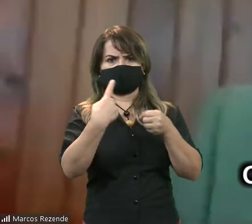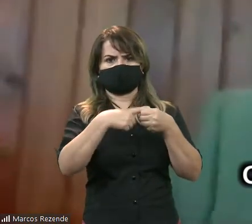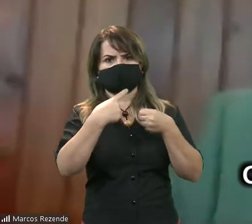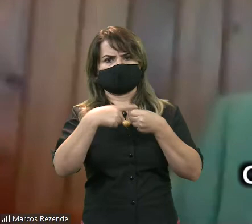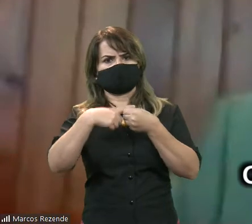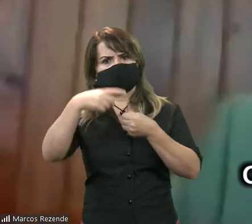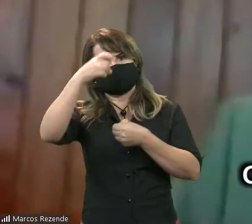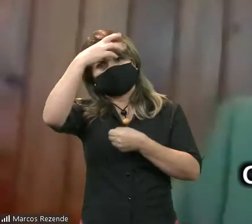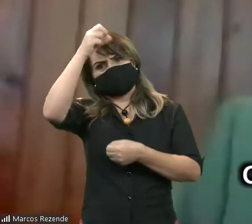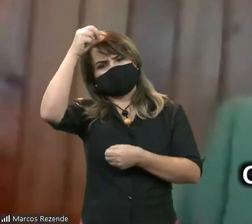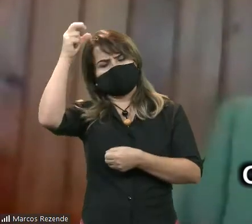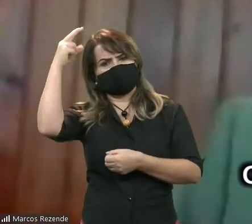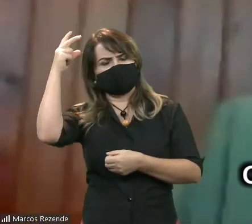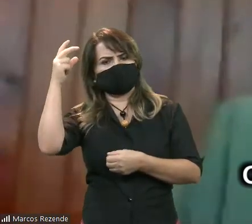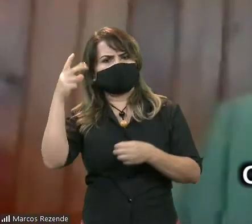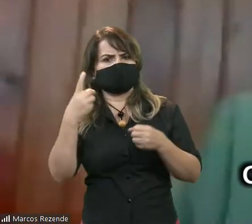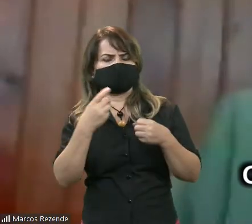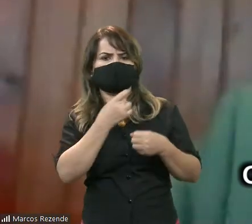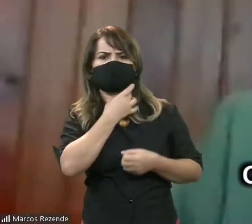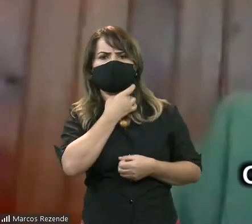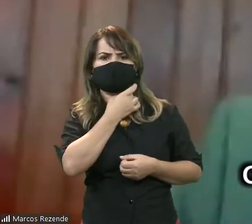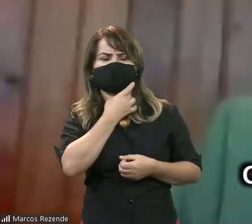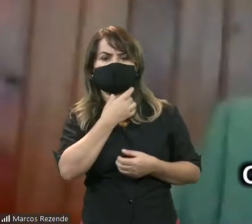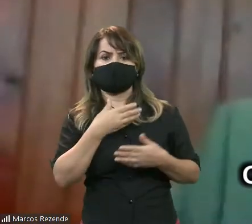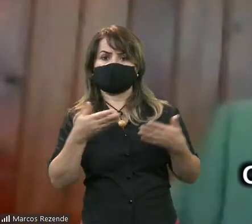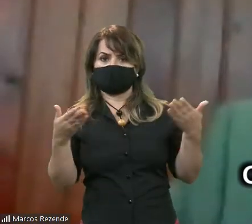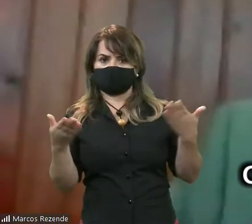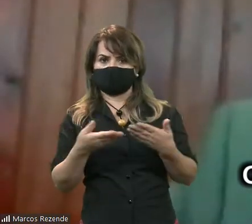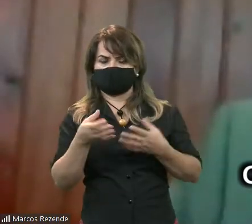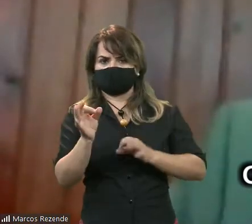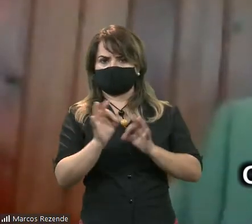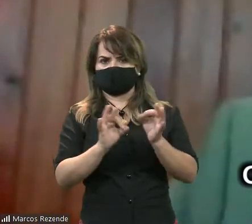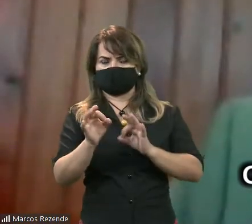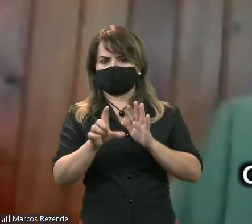Está em discussão o projeto de lei número 15/2020.